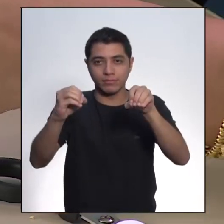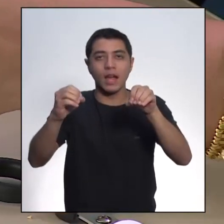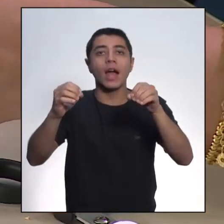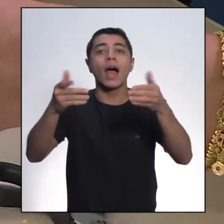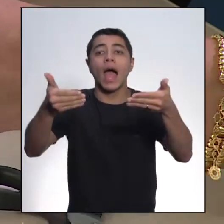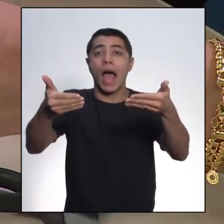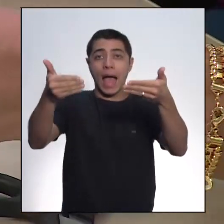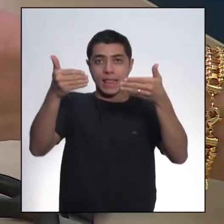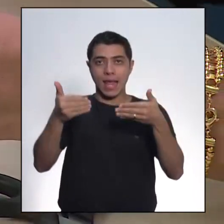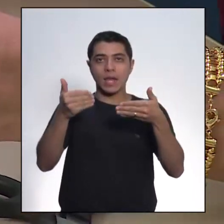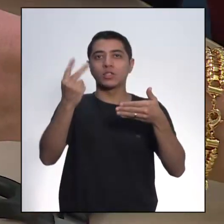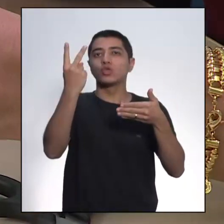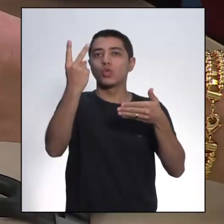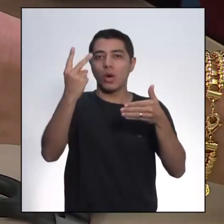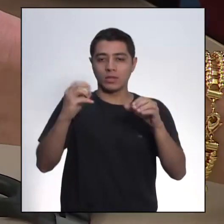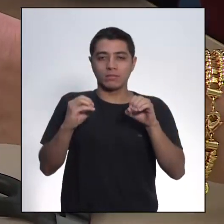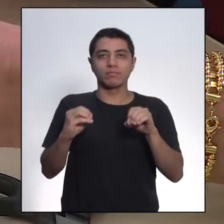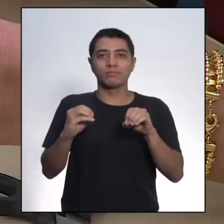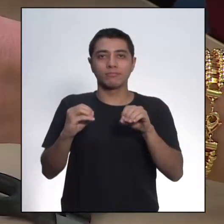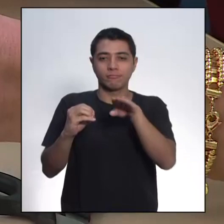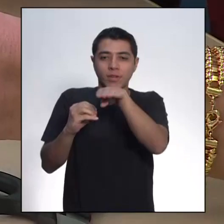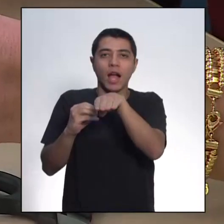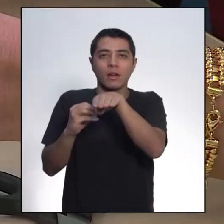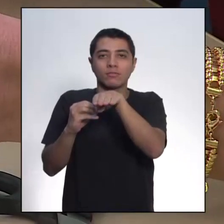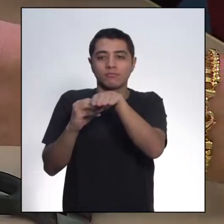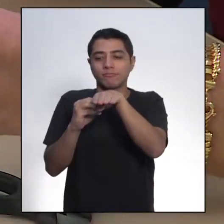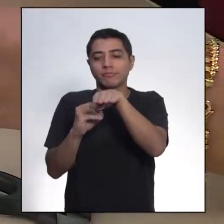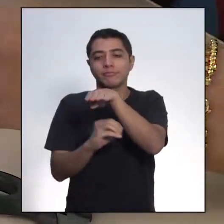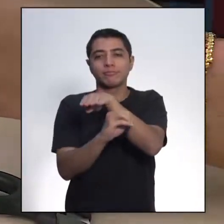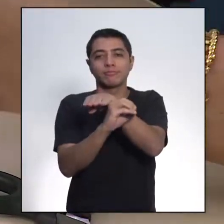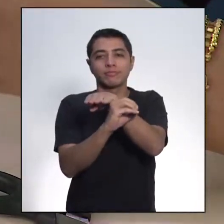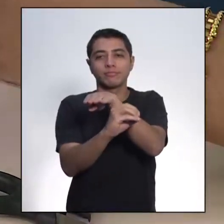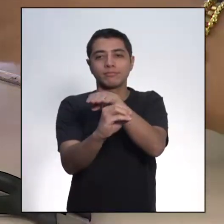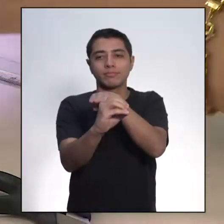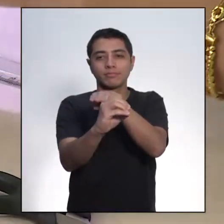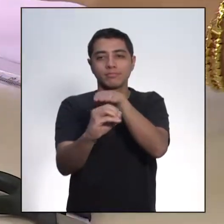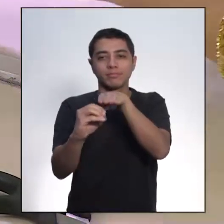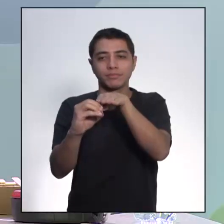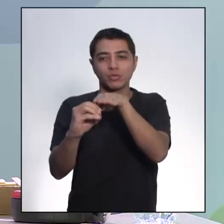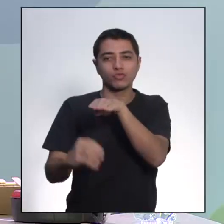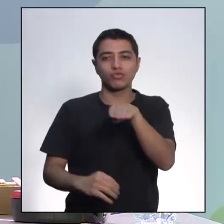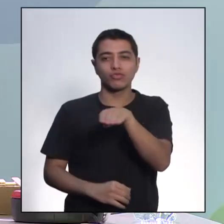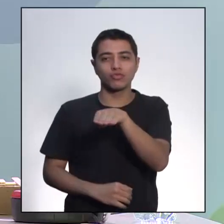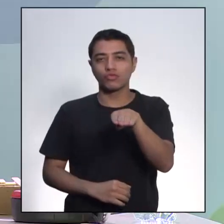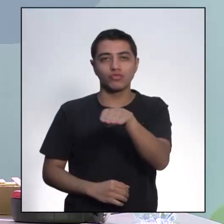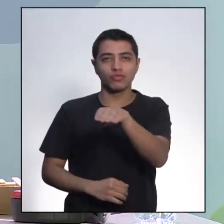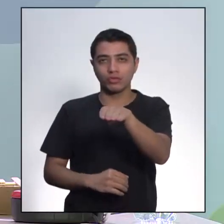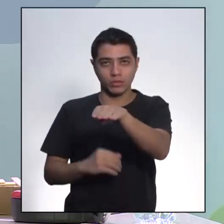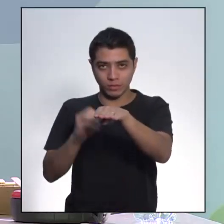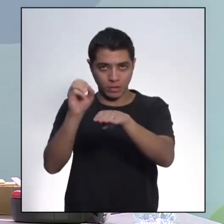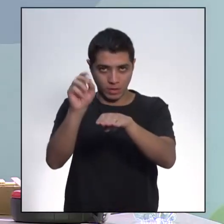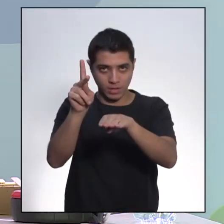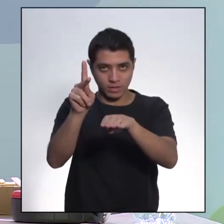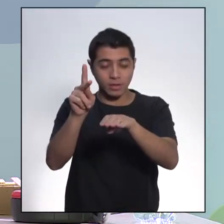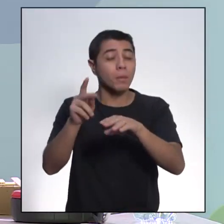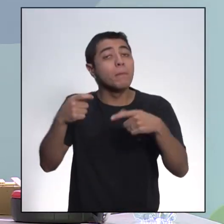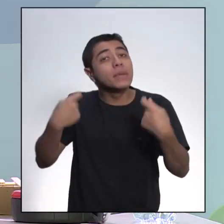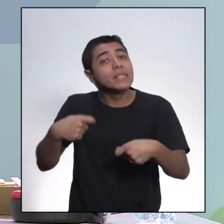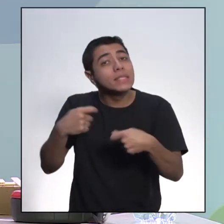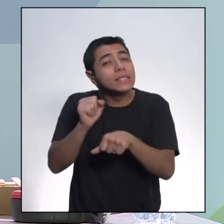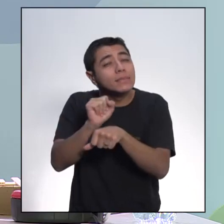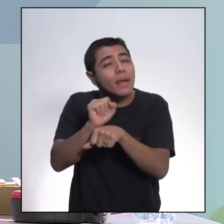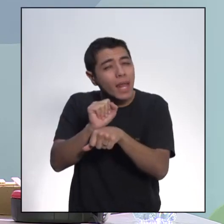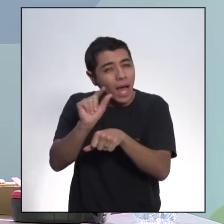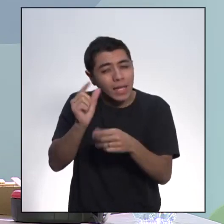como que vai ficar? Tá? E ela precisa estar seca, porque se você for movimentar, ela vai acabar saindo um pouquinho, certo? Então, assim, ó,